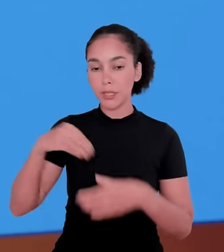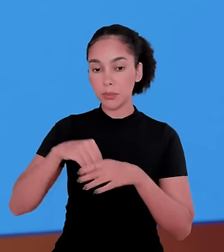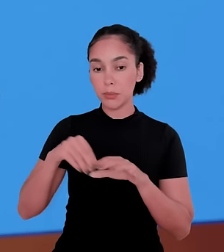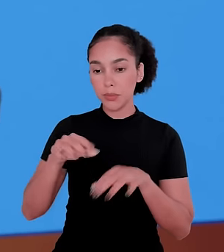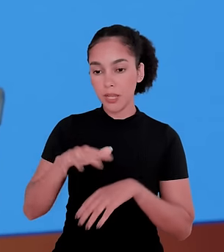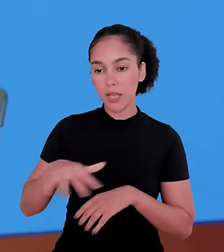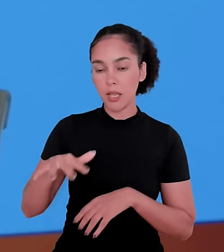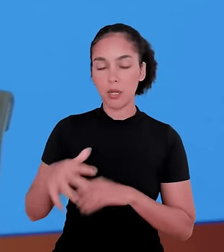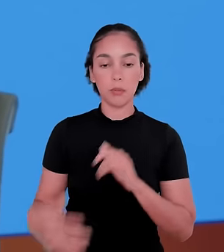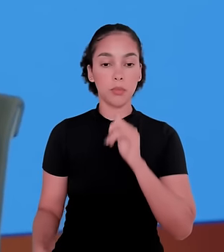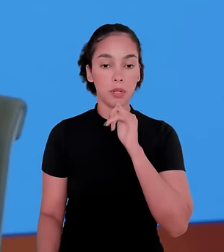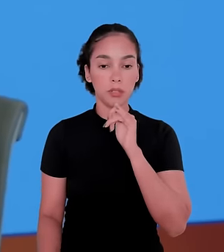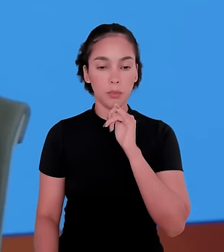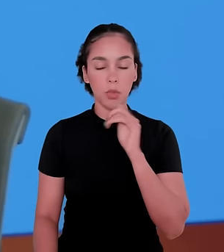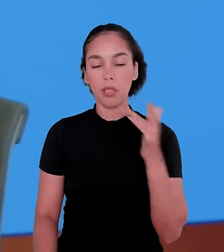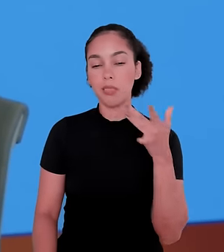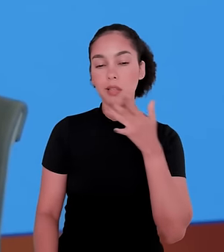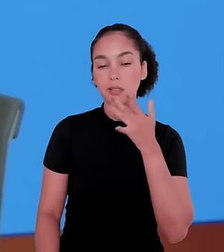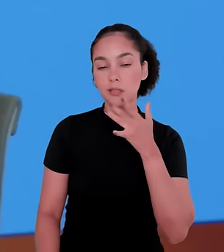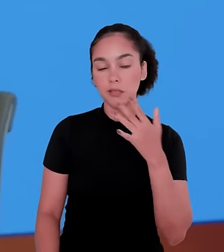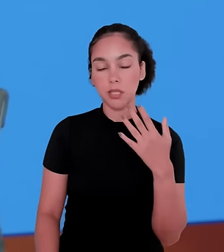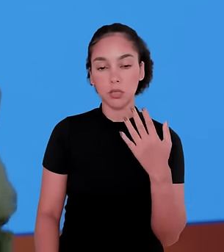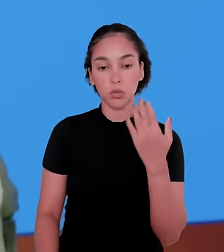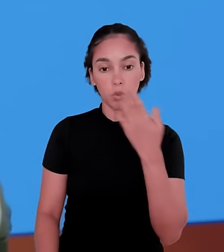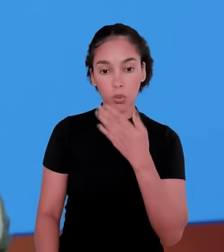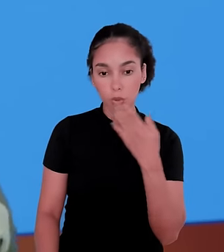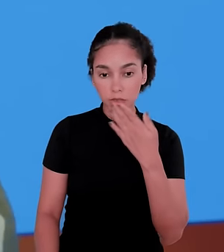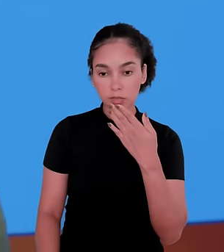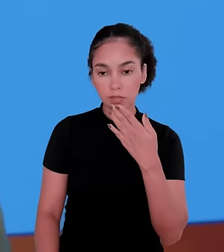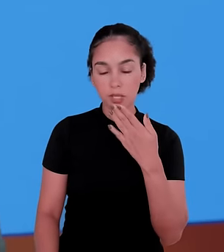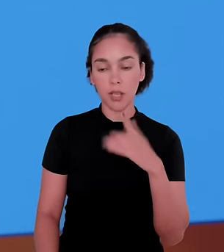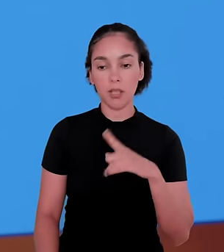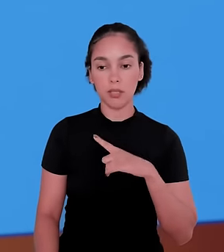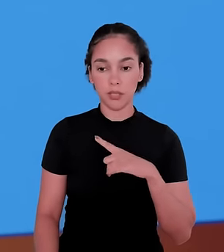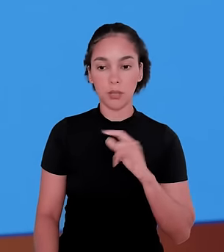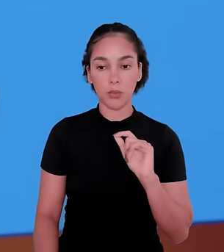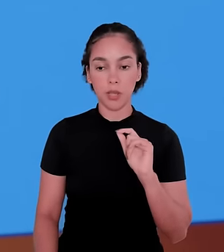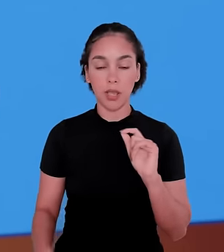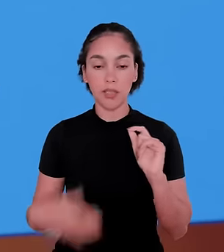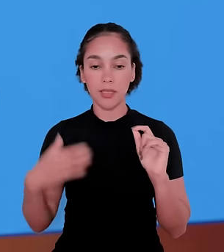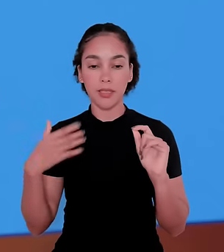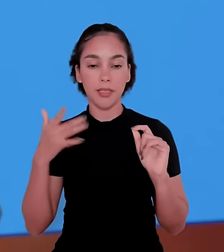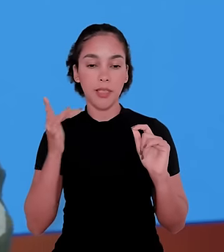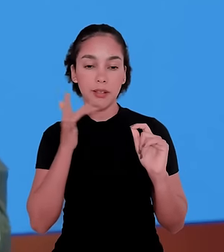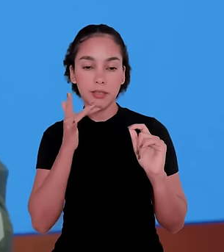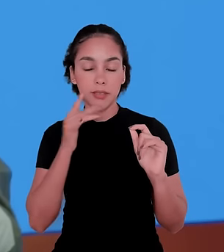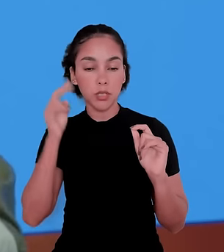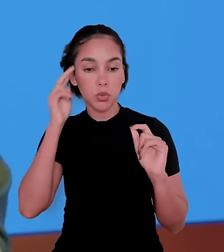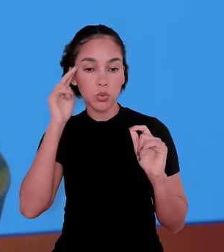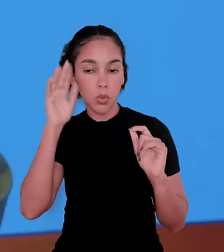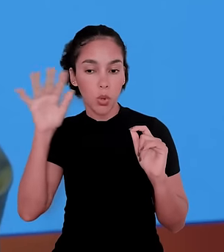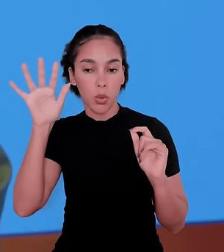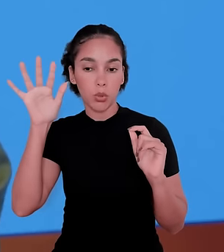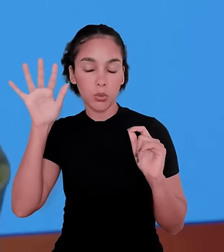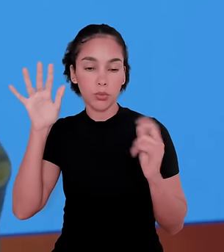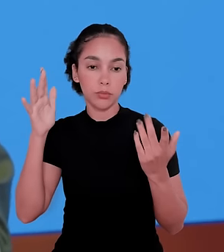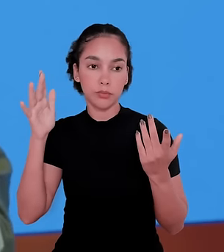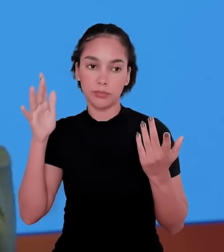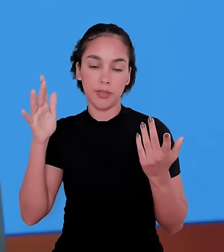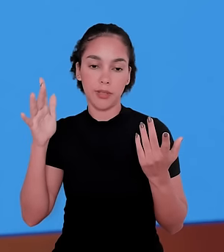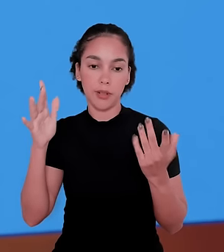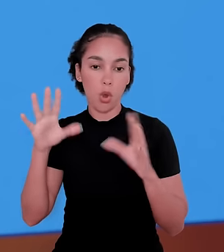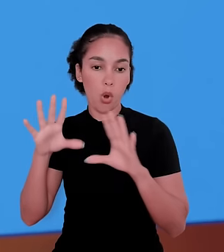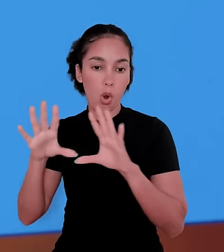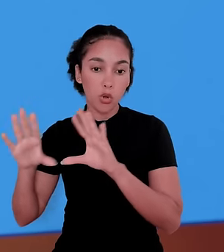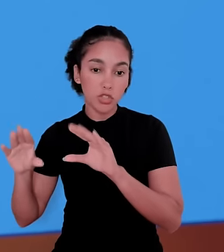delícias doce para comida ele vai conviver com delícias de sonho do de da loja de colchão porque